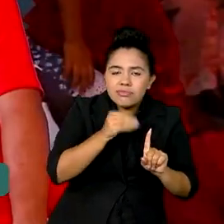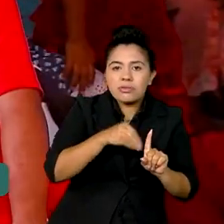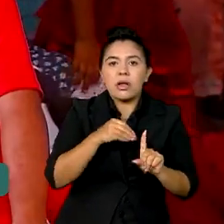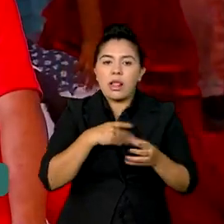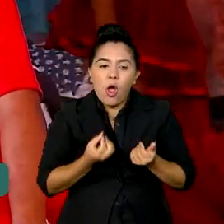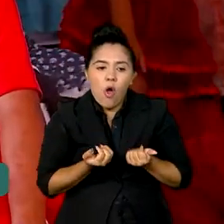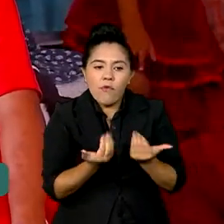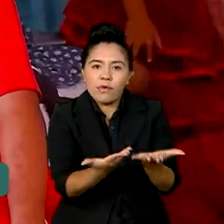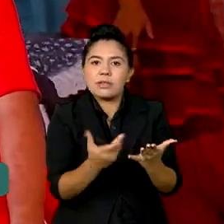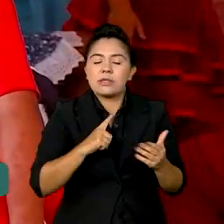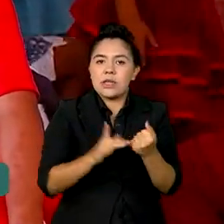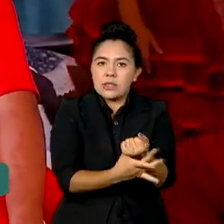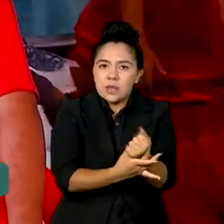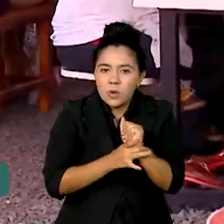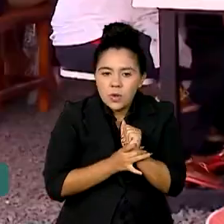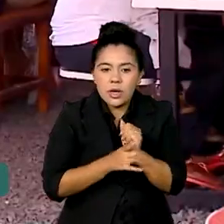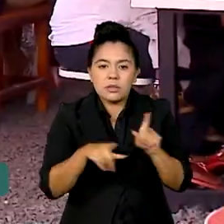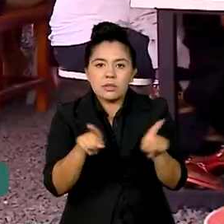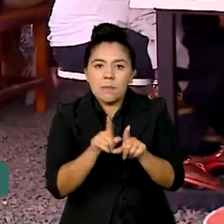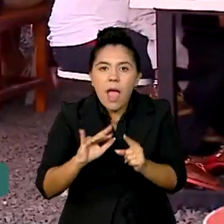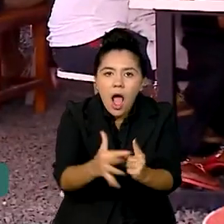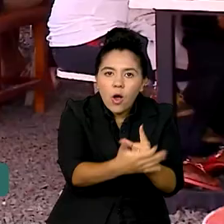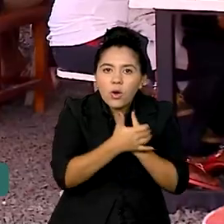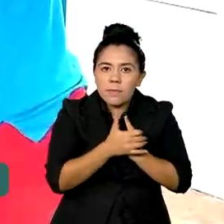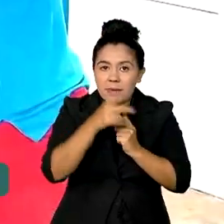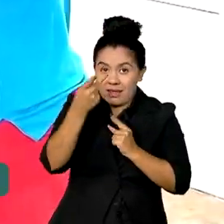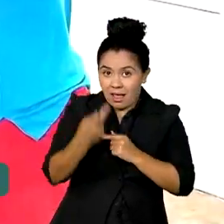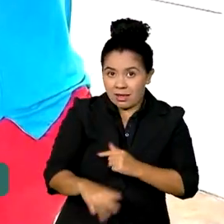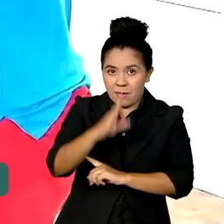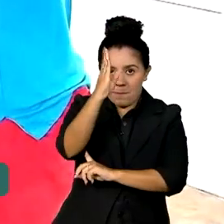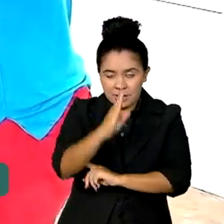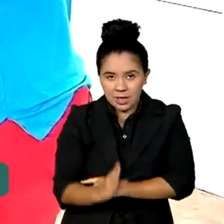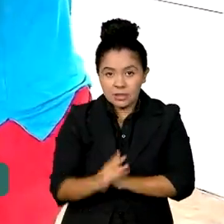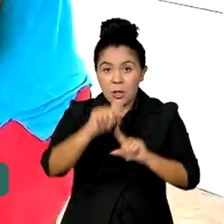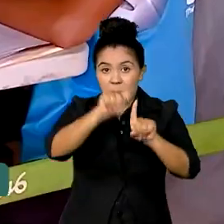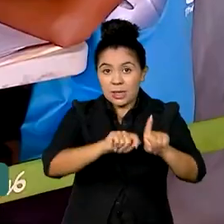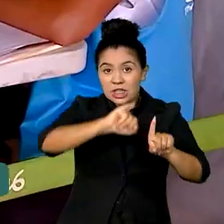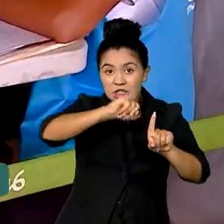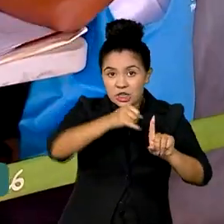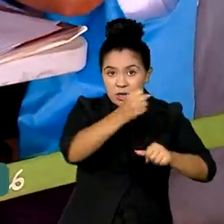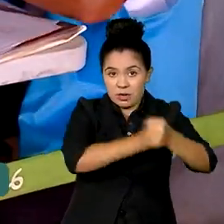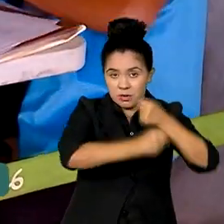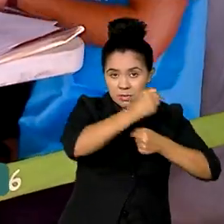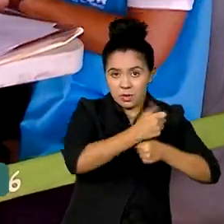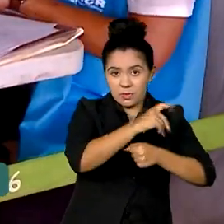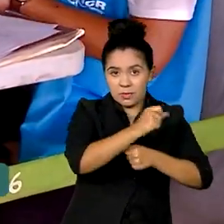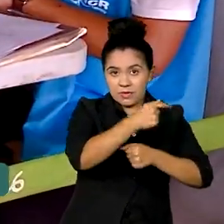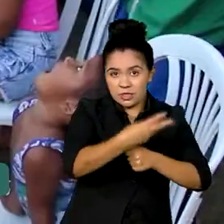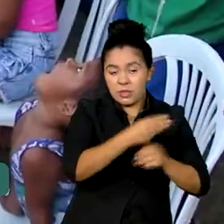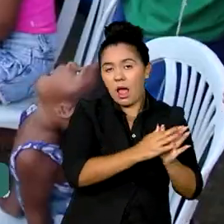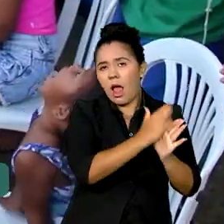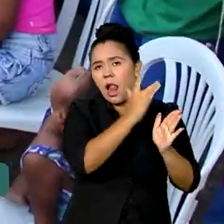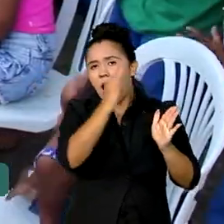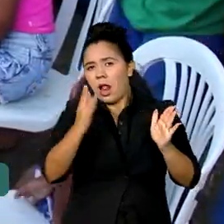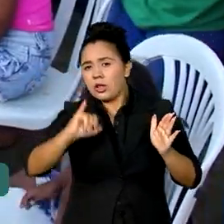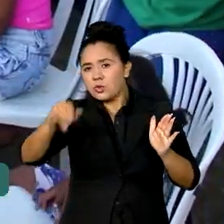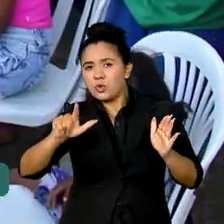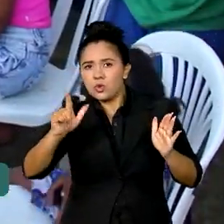e acolhimento no território brasileiro. De janeiro de 2023 até julho deste ano, foram